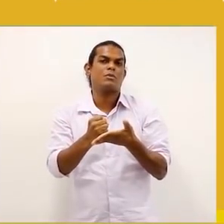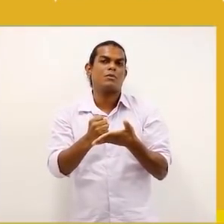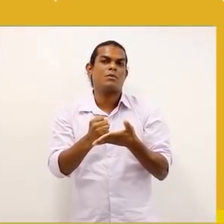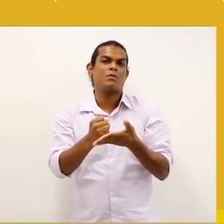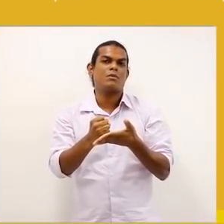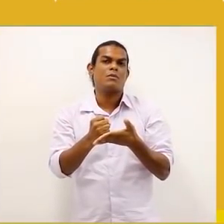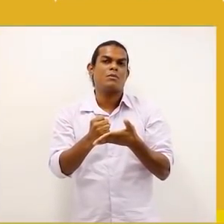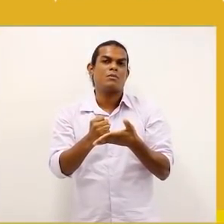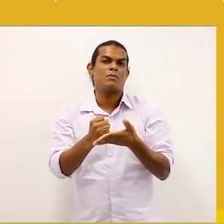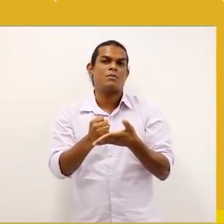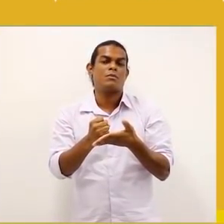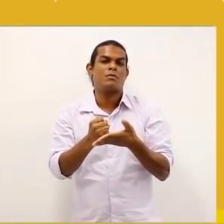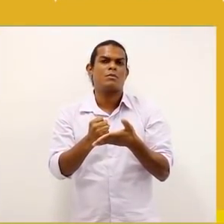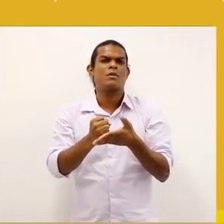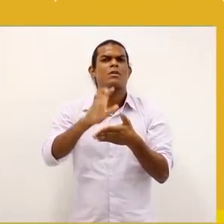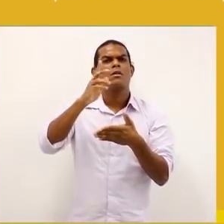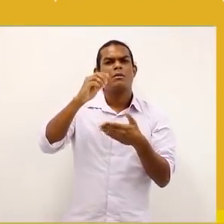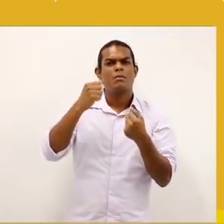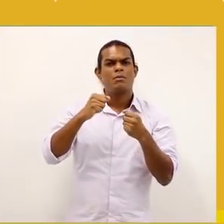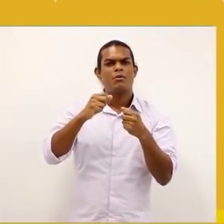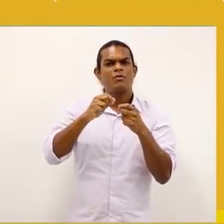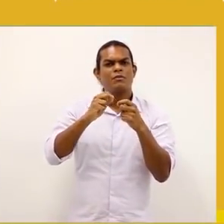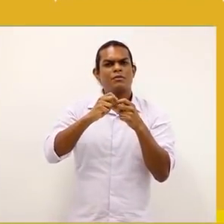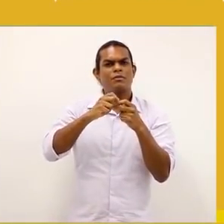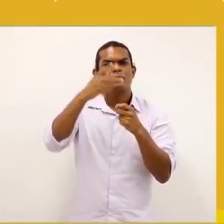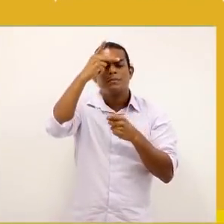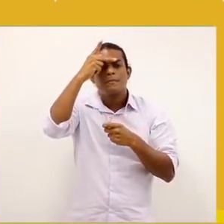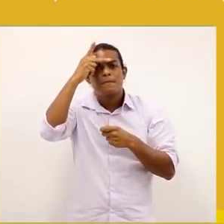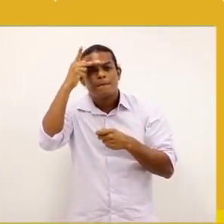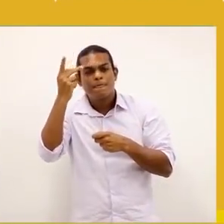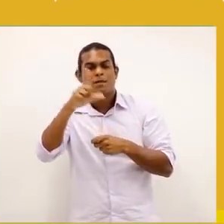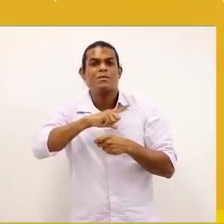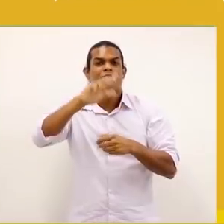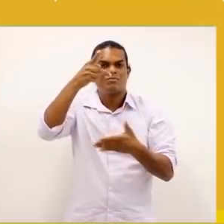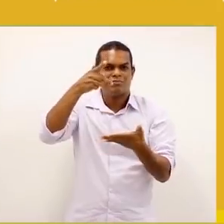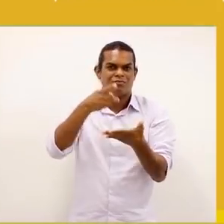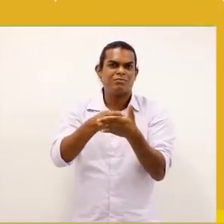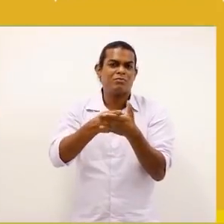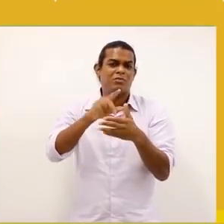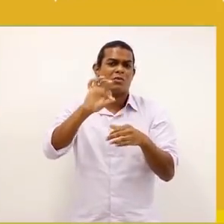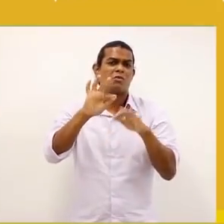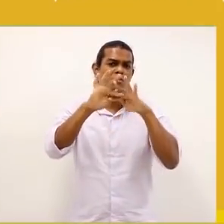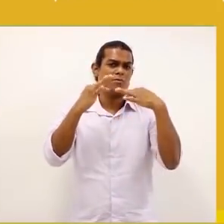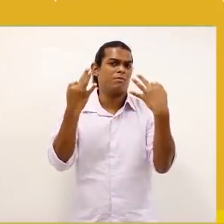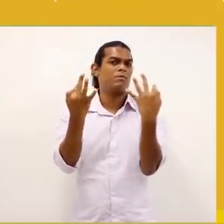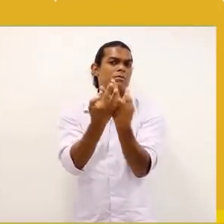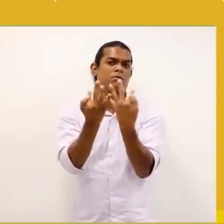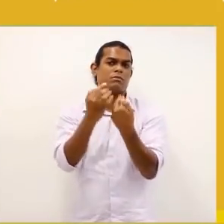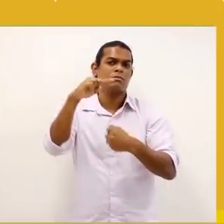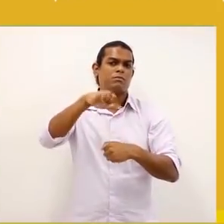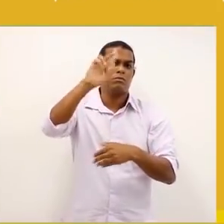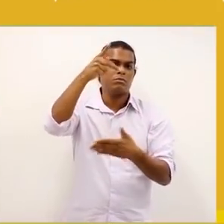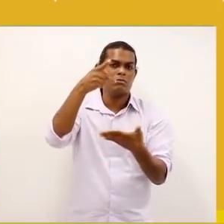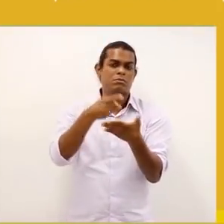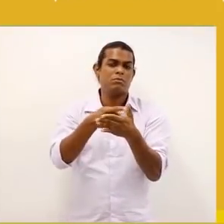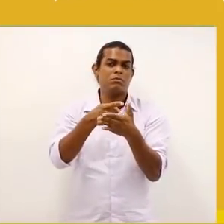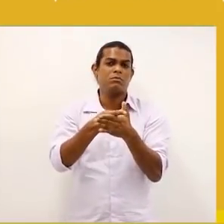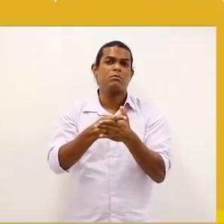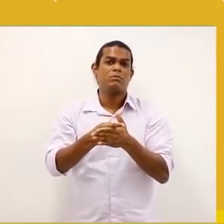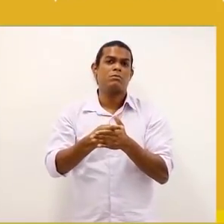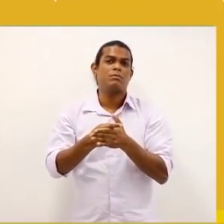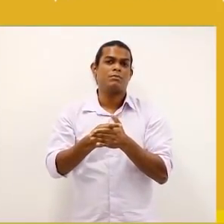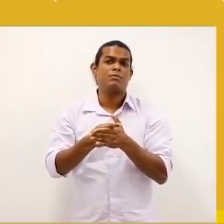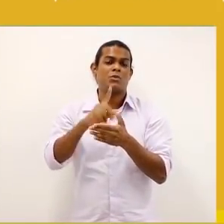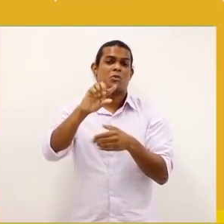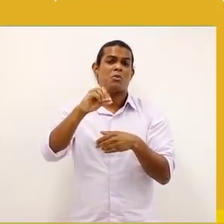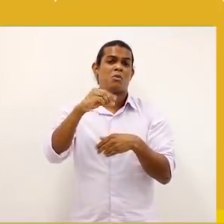pode formalizar o próprio acidentado, se ele tiver condição, a família, o dependente do acidentado e o sindicato da classe